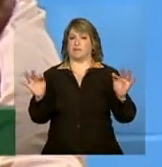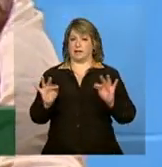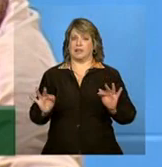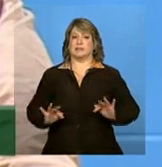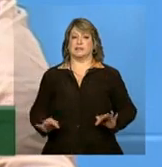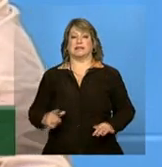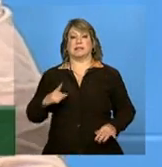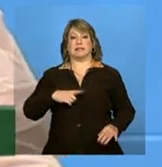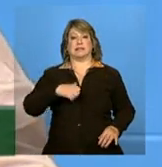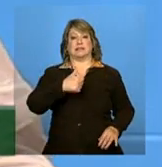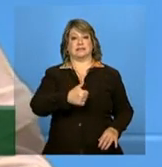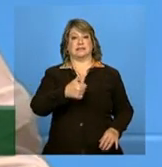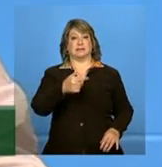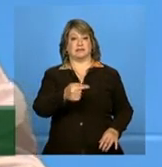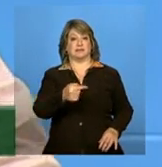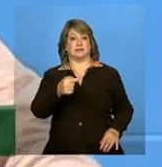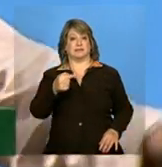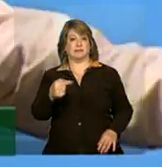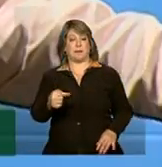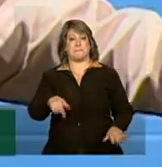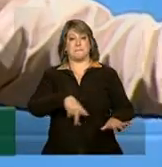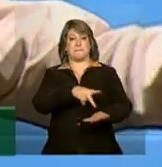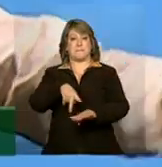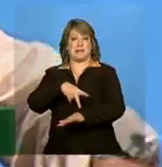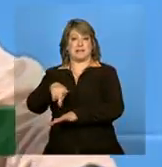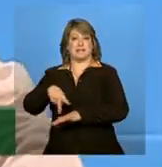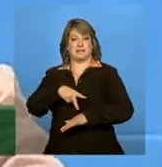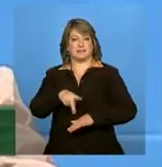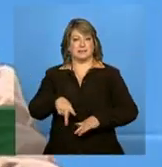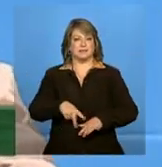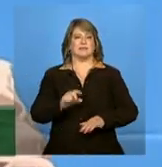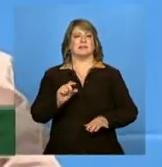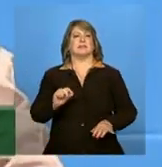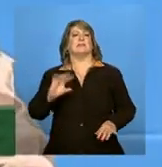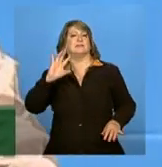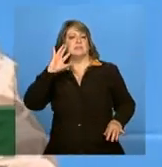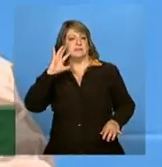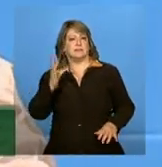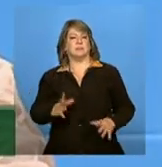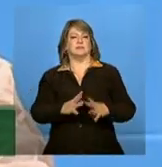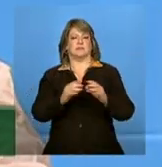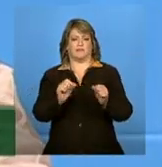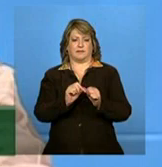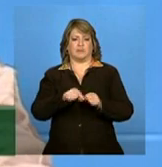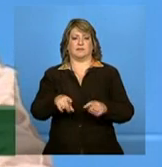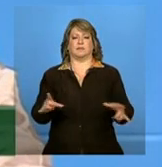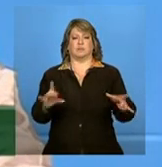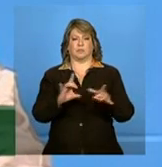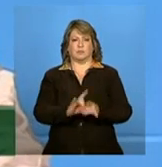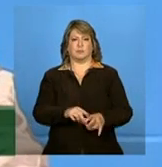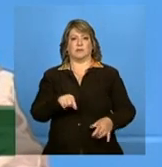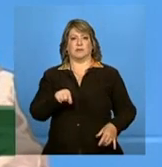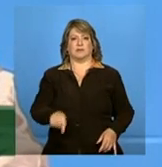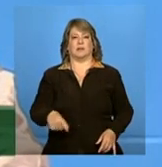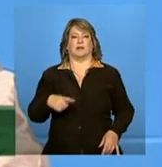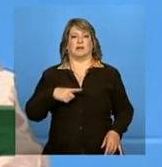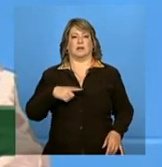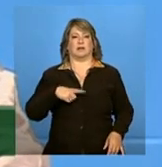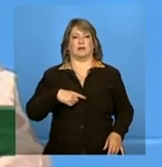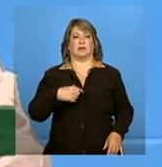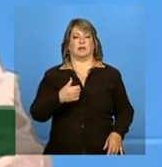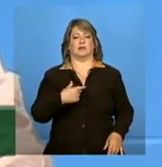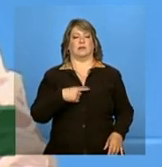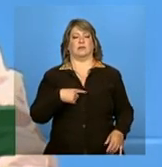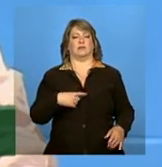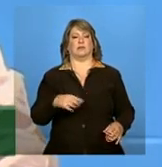ter 177 países que ratificaram a Convenção 182 da ONU sobre as piores formas